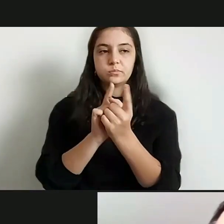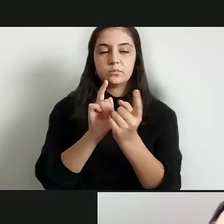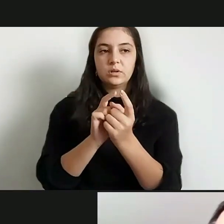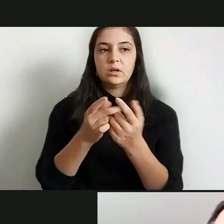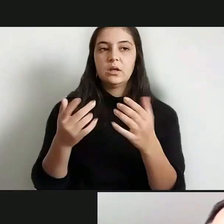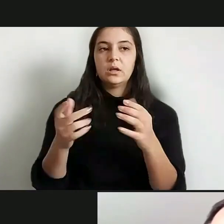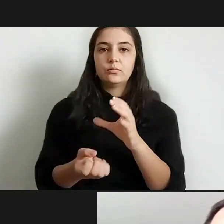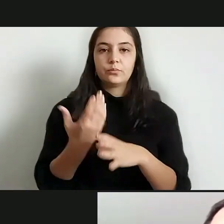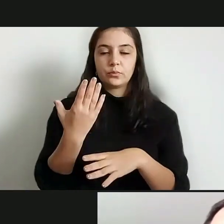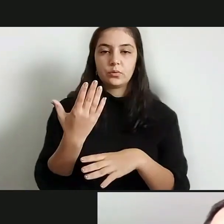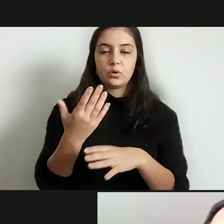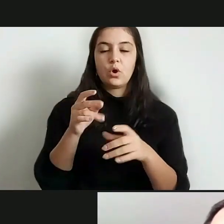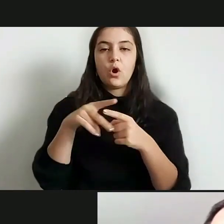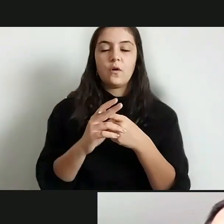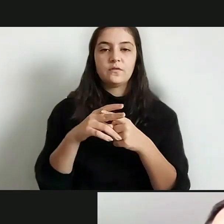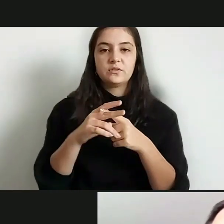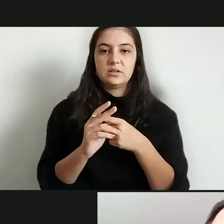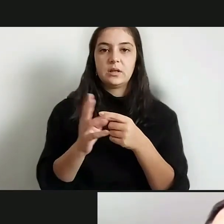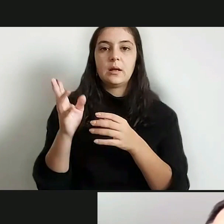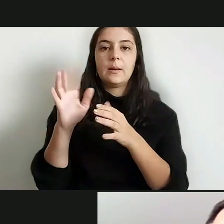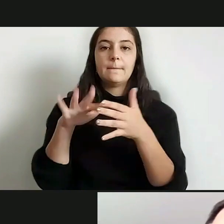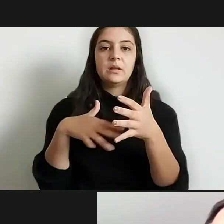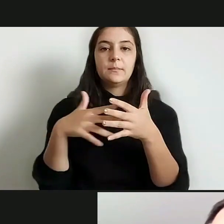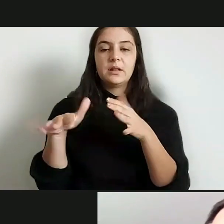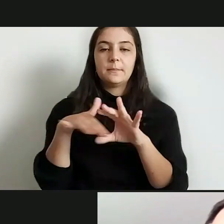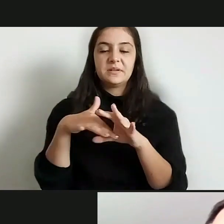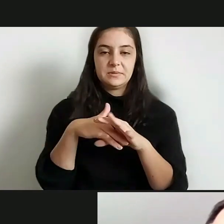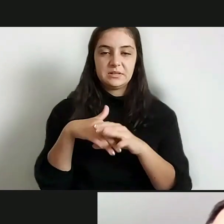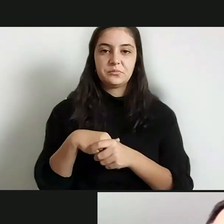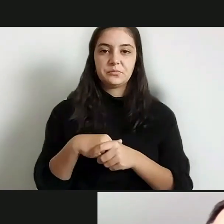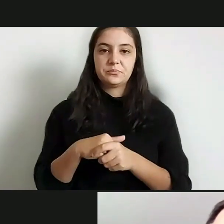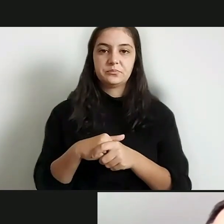Associação Oficina de Planeamento e Participação. Nelson,